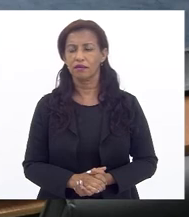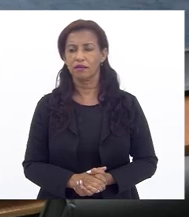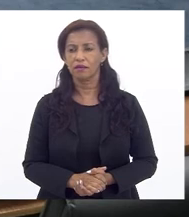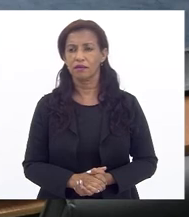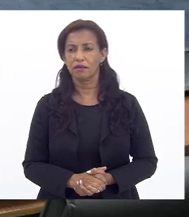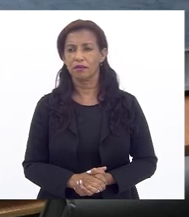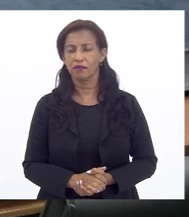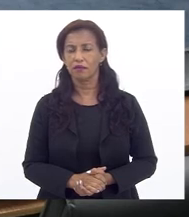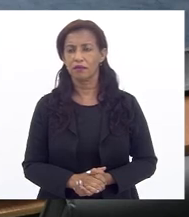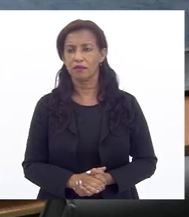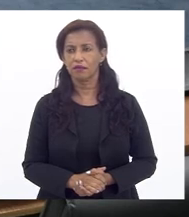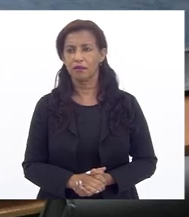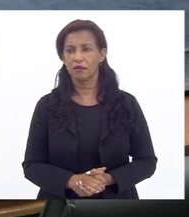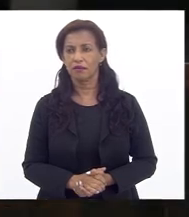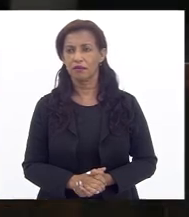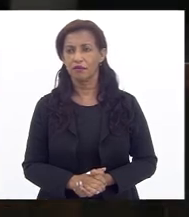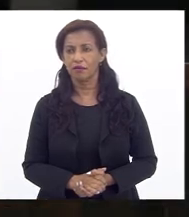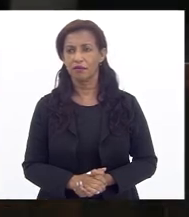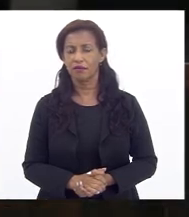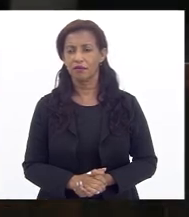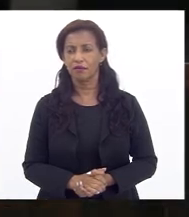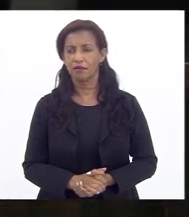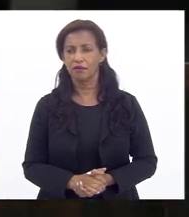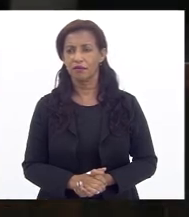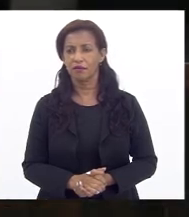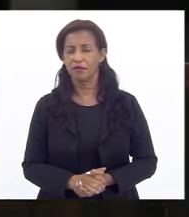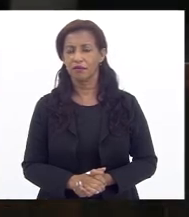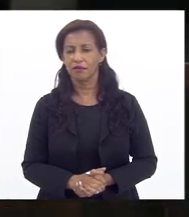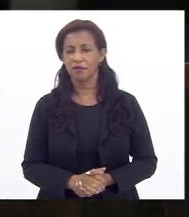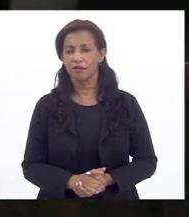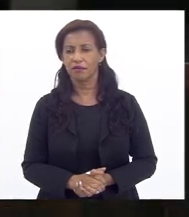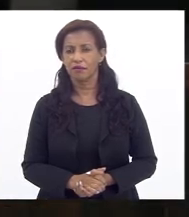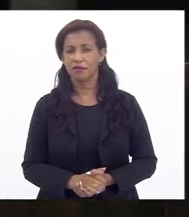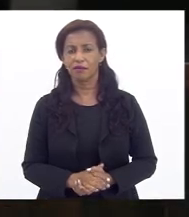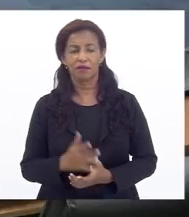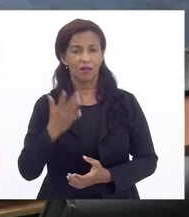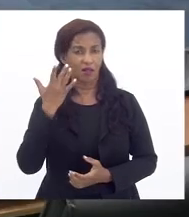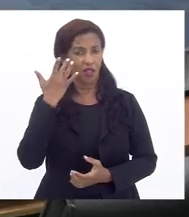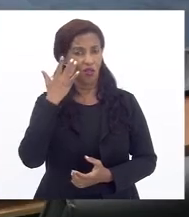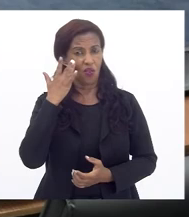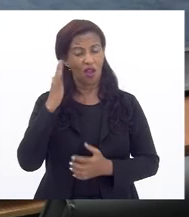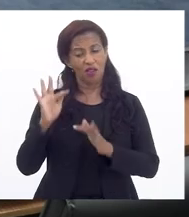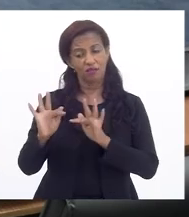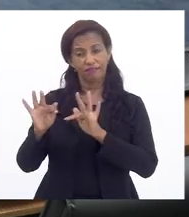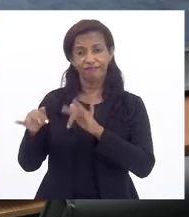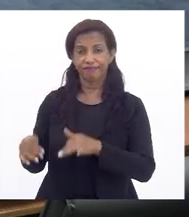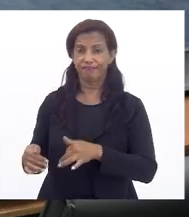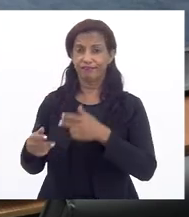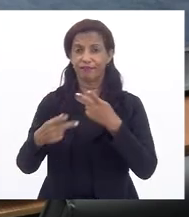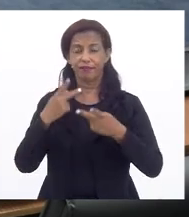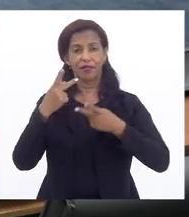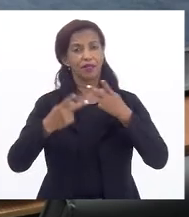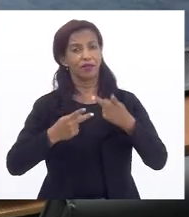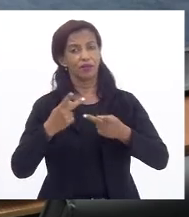Me ouve? Sim, eu ouço, mas Vossa Excelência é que não me ouve. Eu acho que eu vou ter que encerrar minha fala.